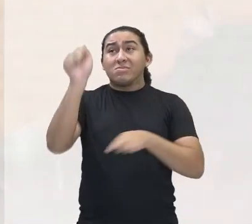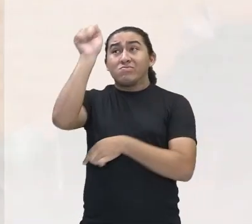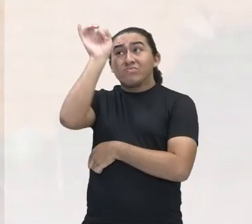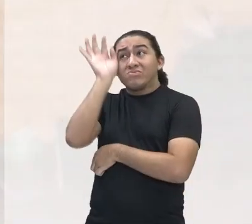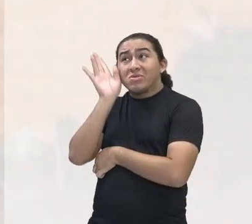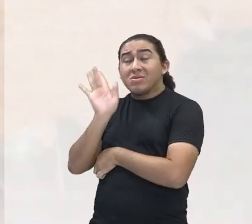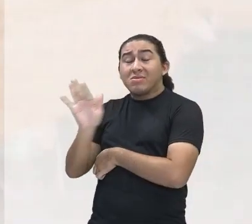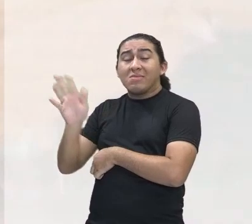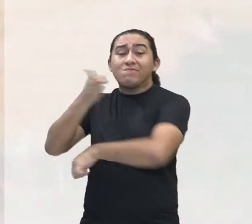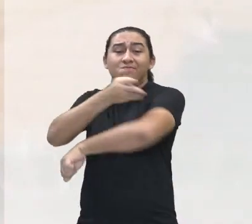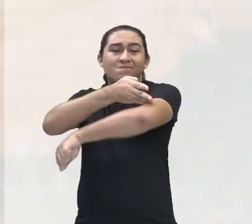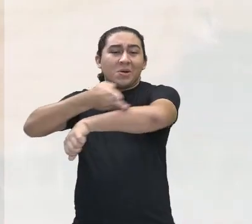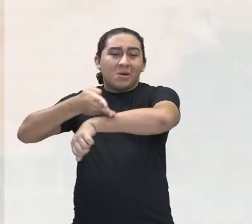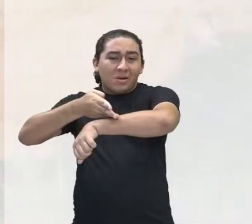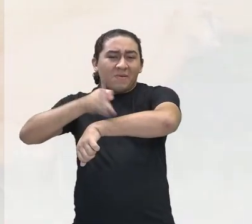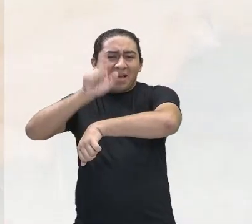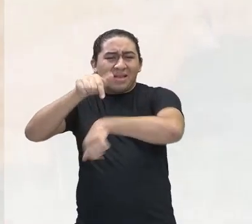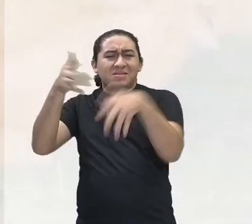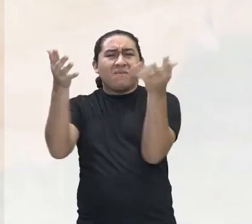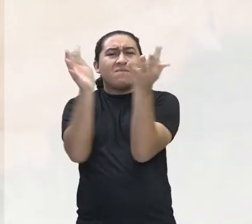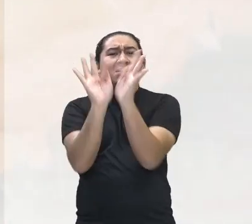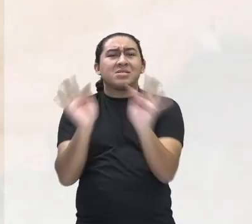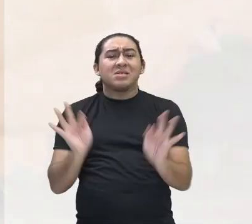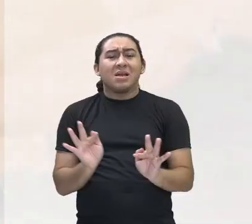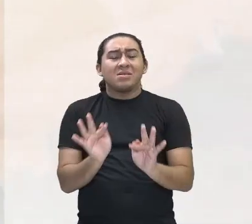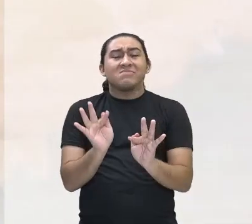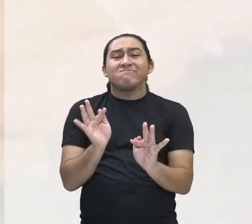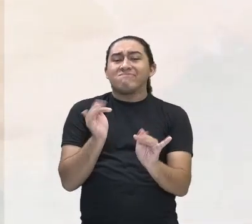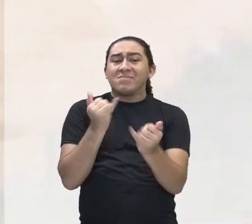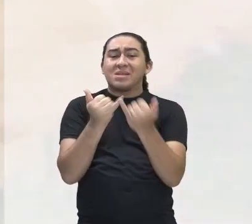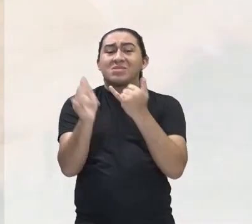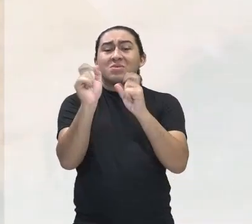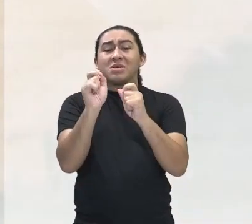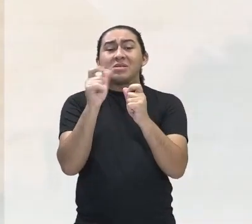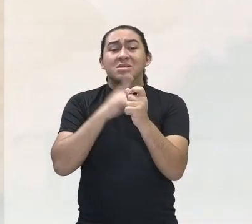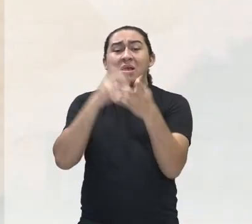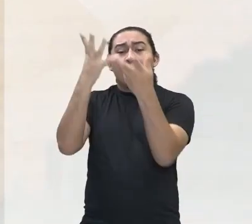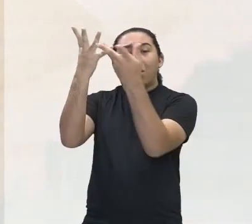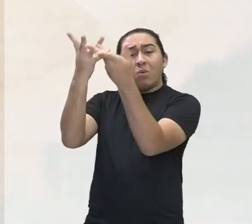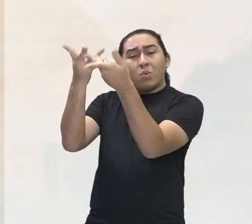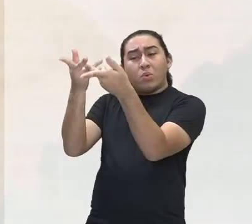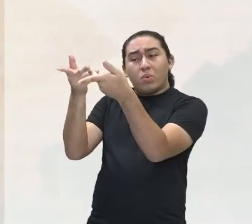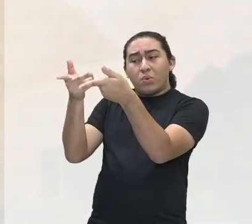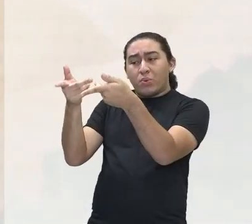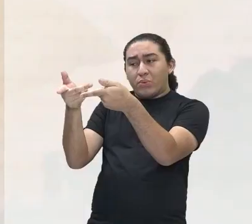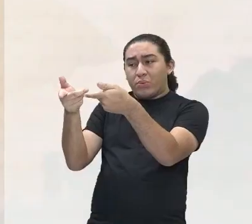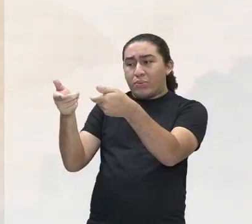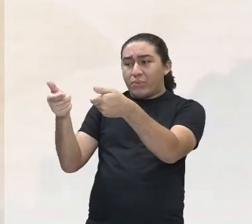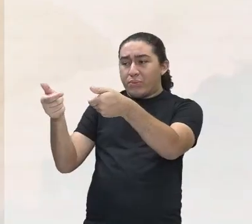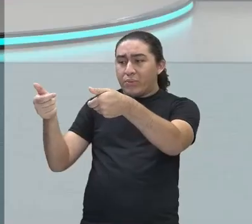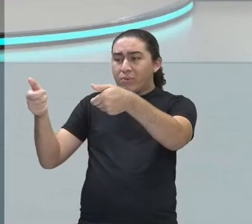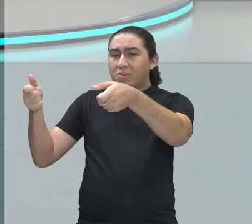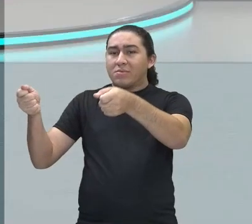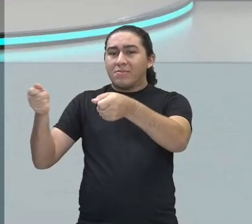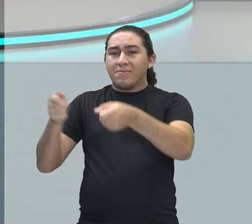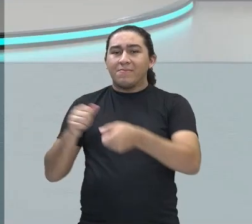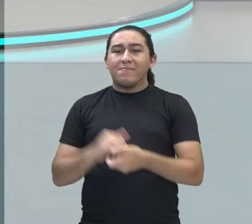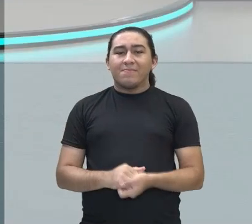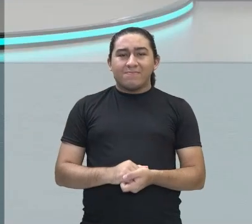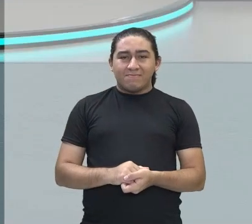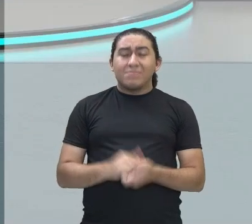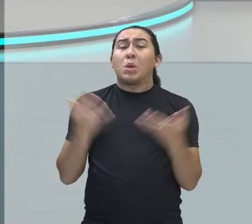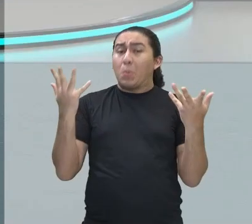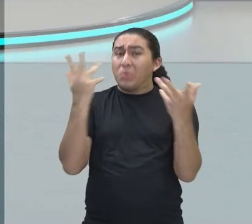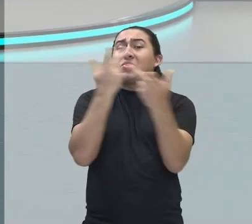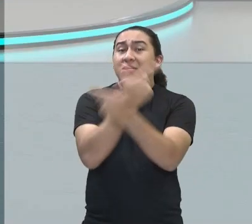de quermesse, nessa alegria em que tu vais parece, que vais infantilmente amortalhado. Lindo